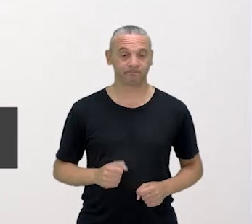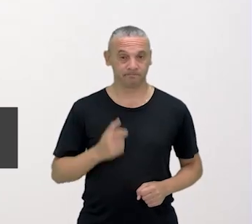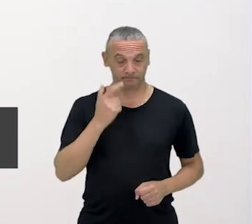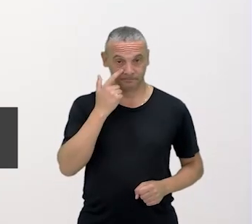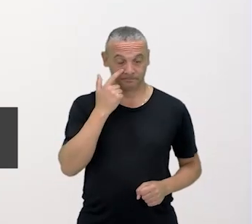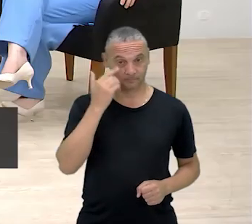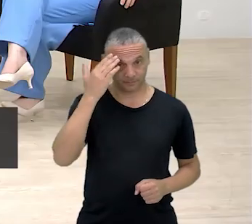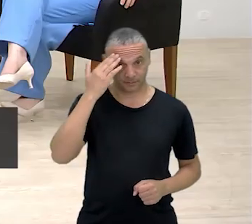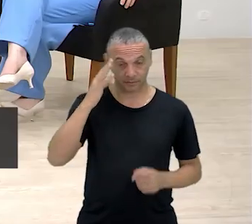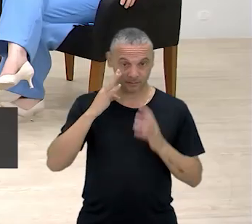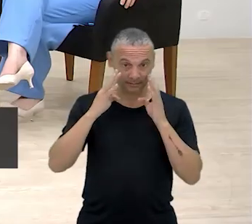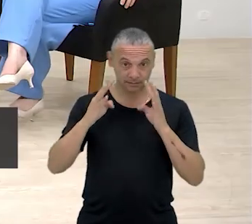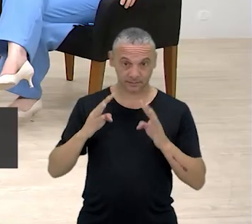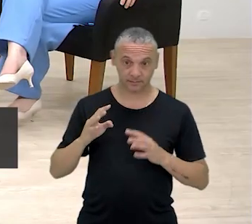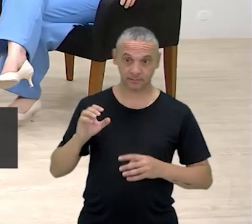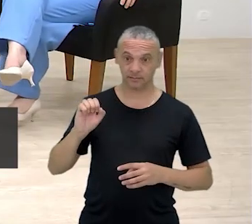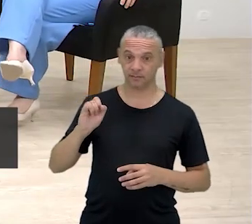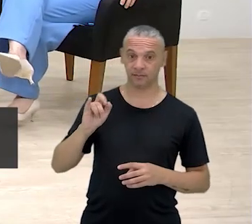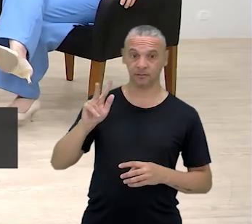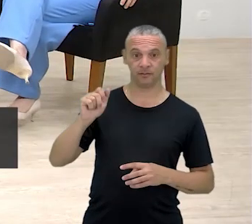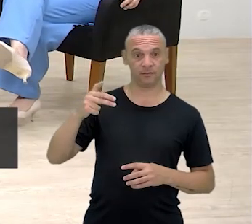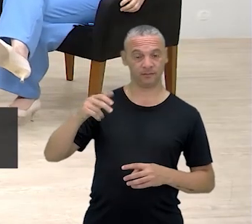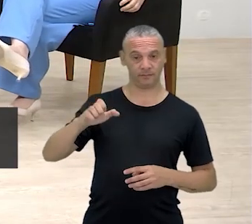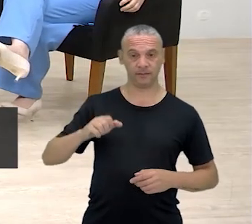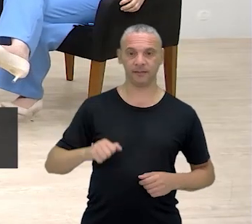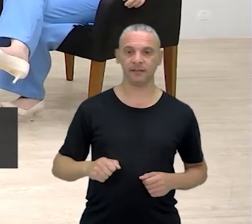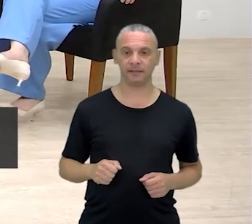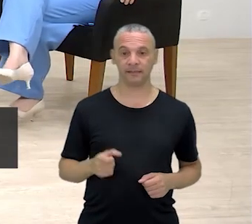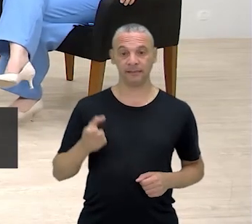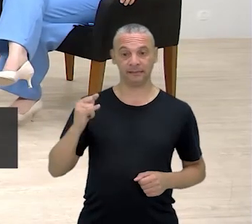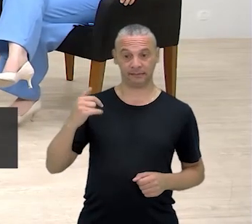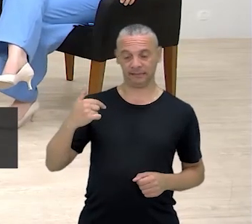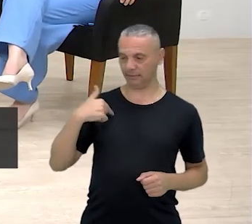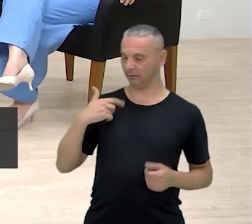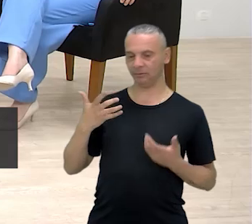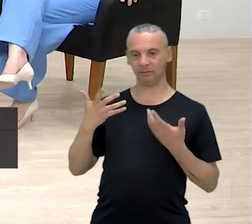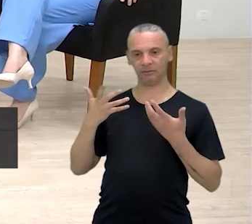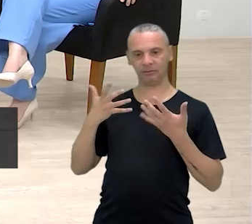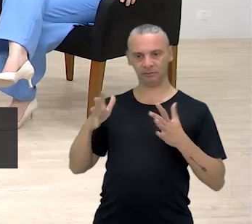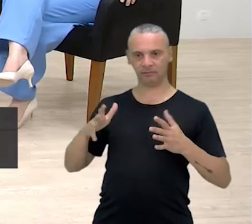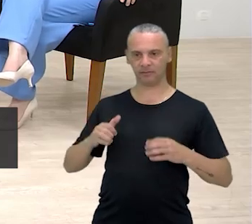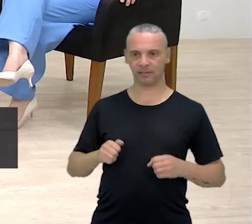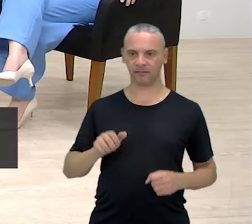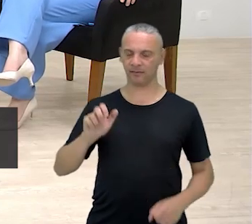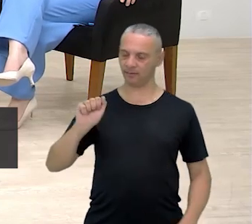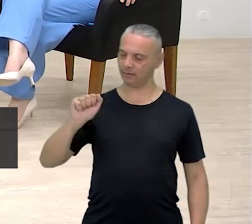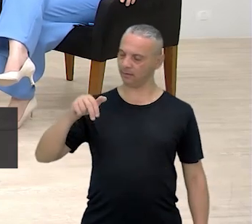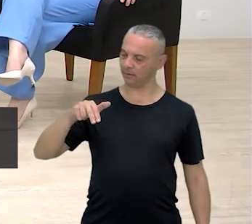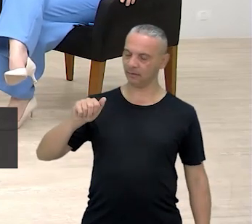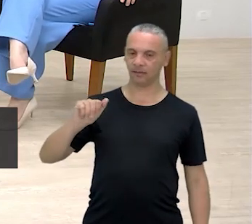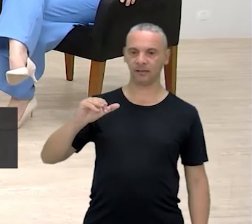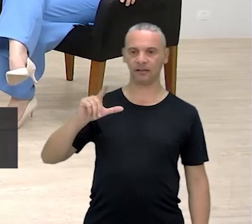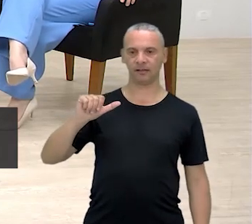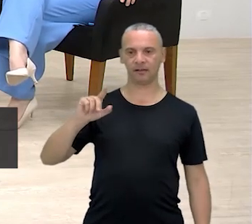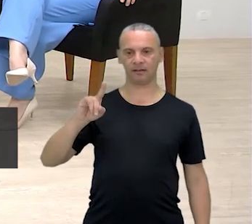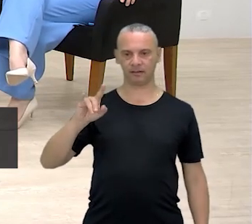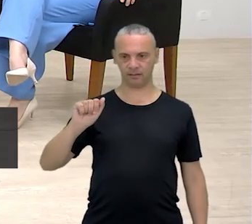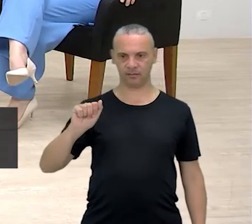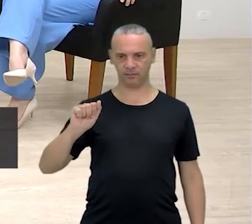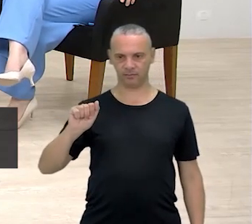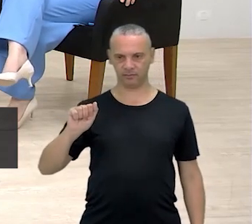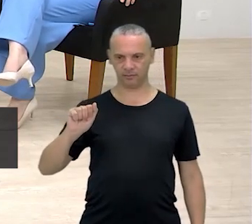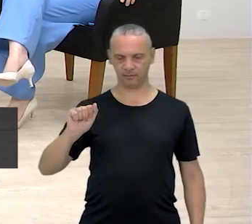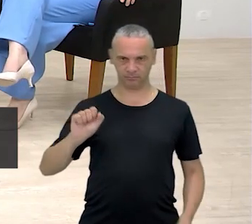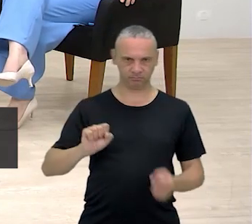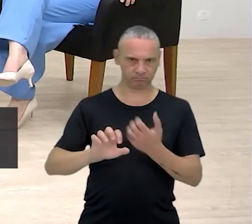Muito obrigado, Simone. Obrigada, Bessani. Se for, eu não quero ele. Eu queria ouvir um pouquinho da Ana Cláudia. Ana Cláudia, tá por